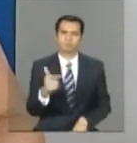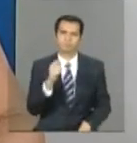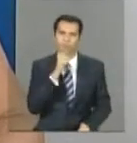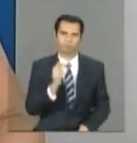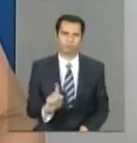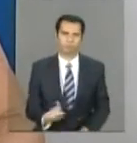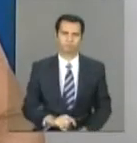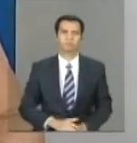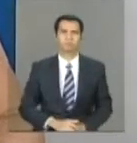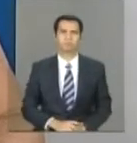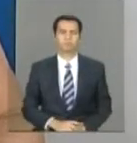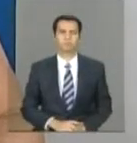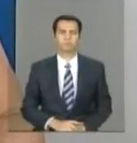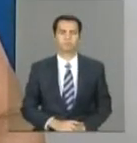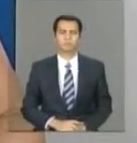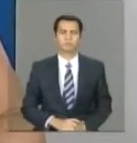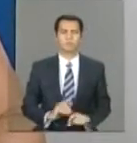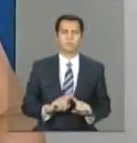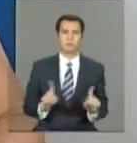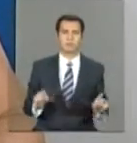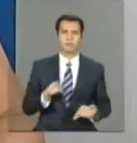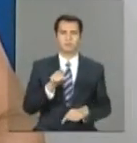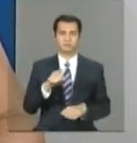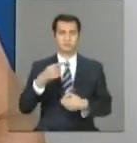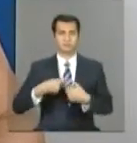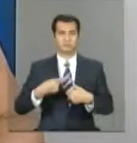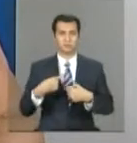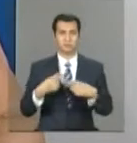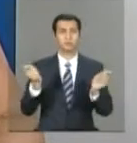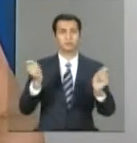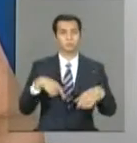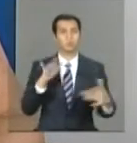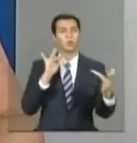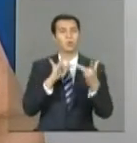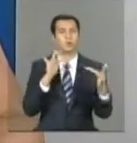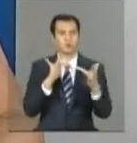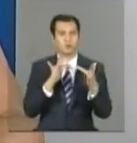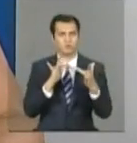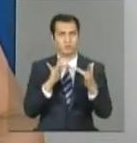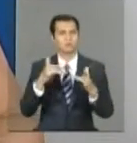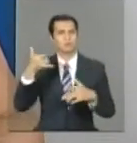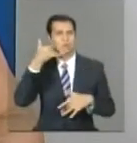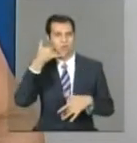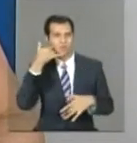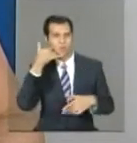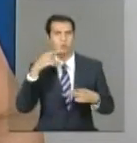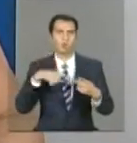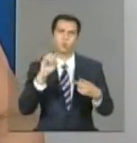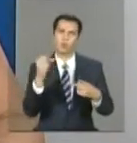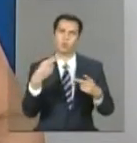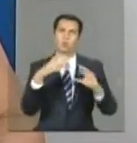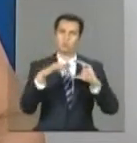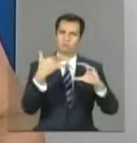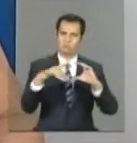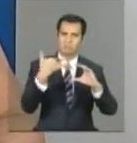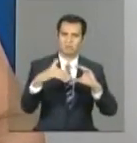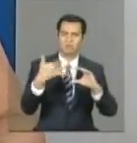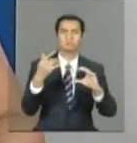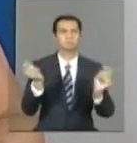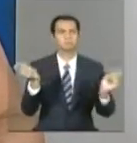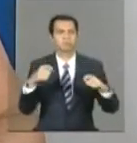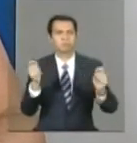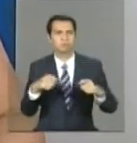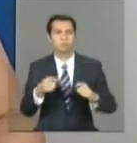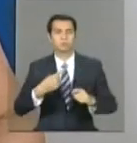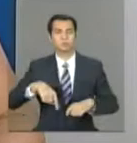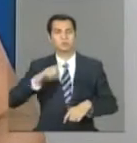Mas, nesse caso, o município pode entrar em contato conosco nos nossos telefones e nos nossos e-mails, e aí a gente vê